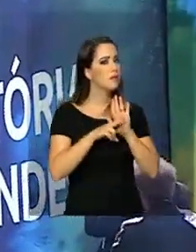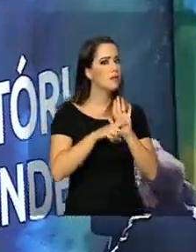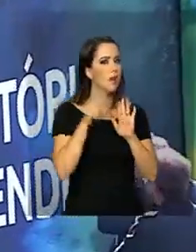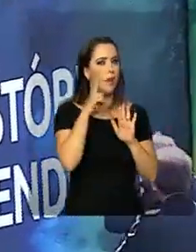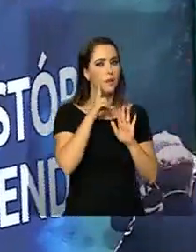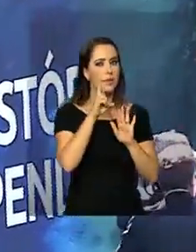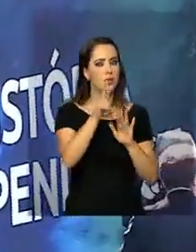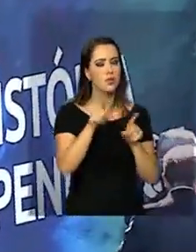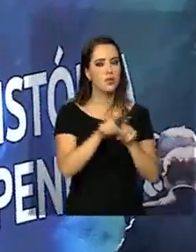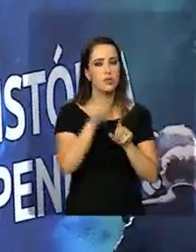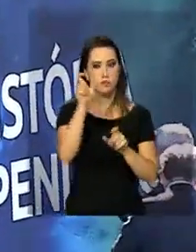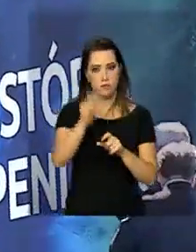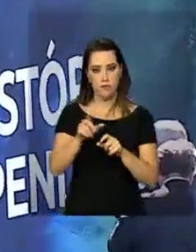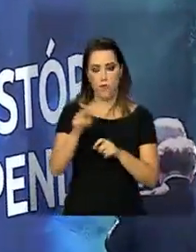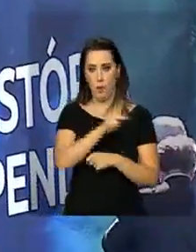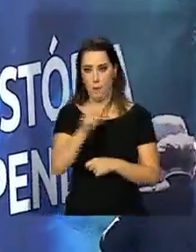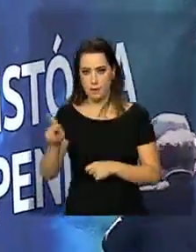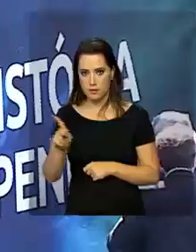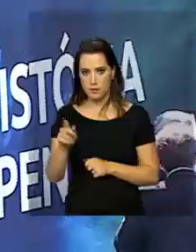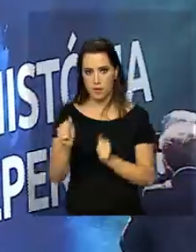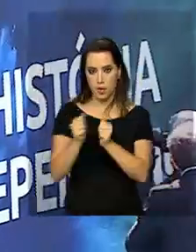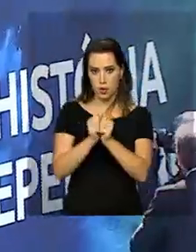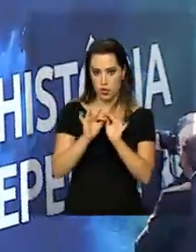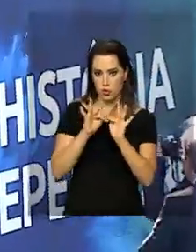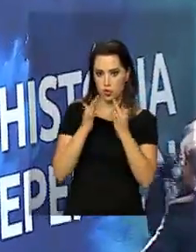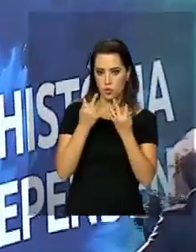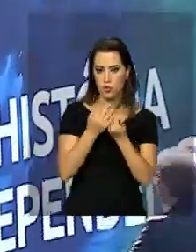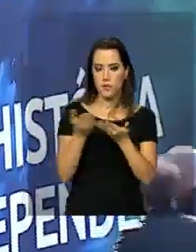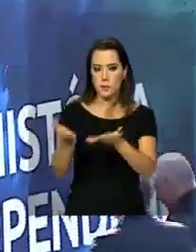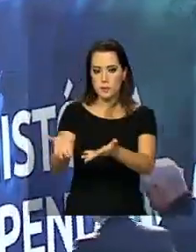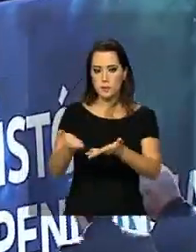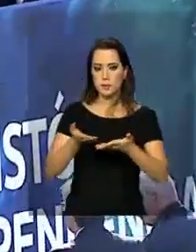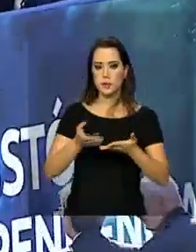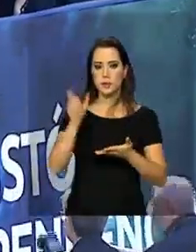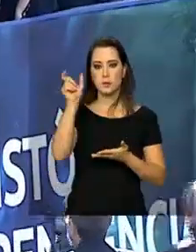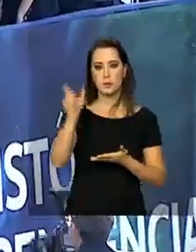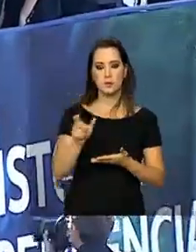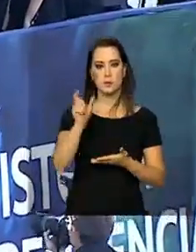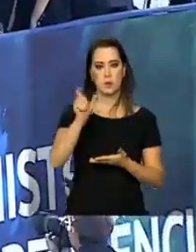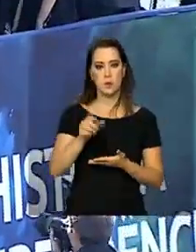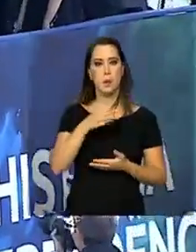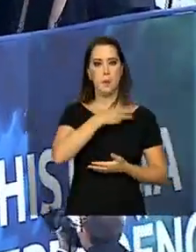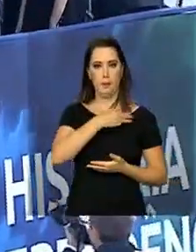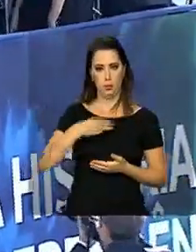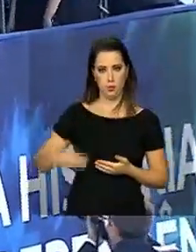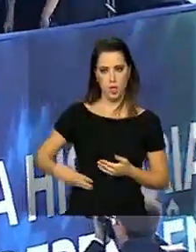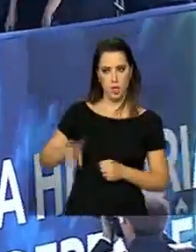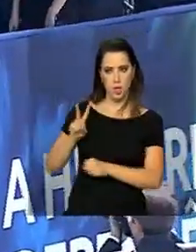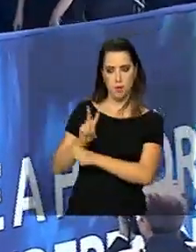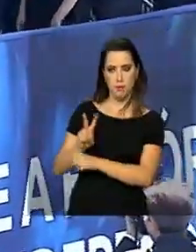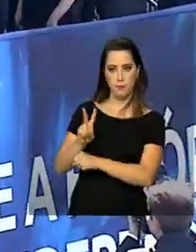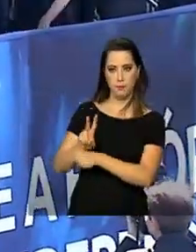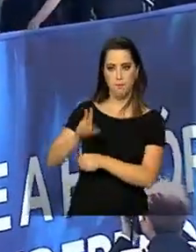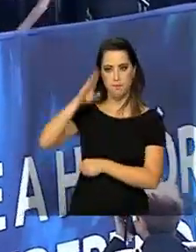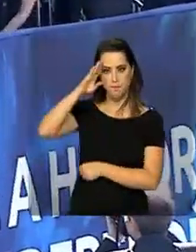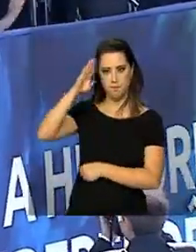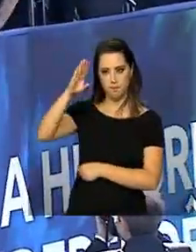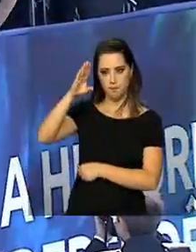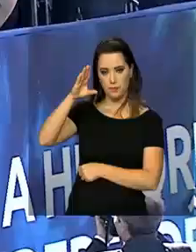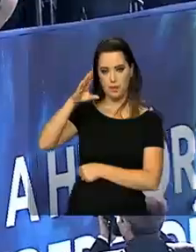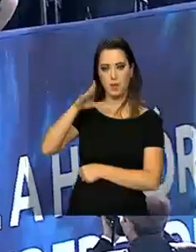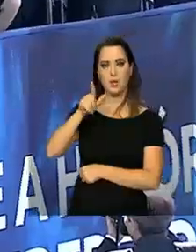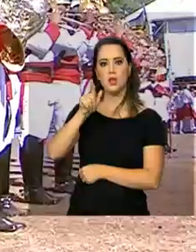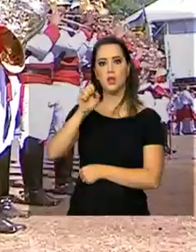tribuna presidencial com sua família, foi recepcionado pelo ministro da Defesa, o